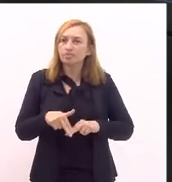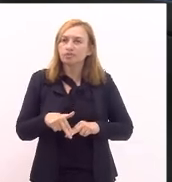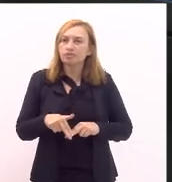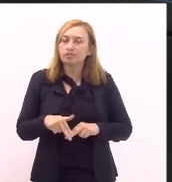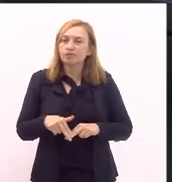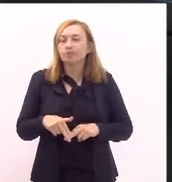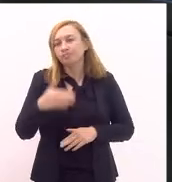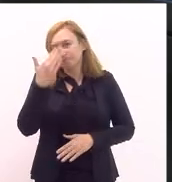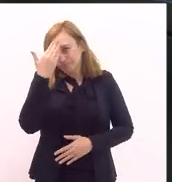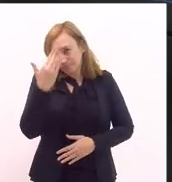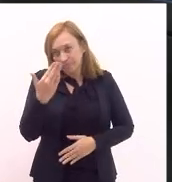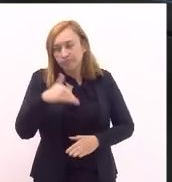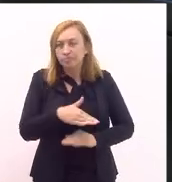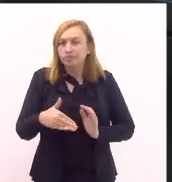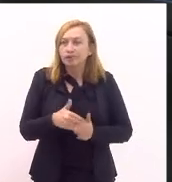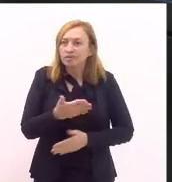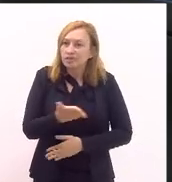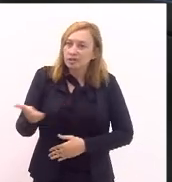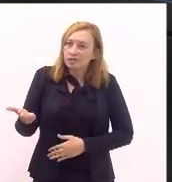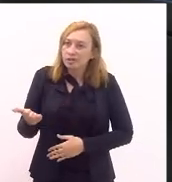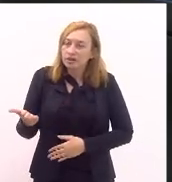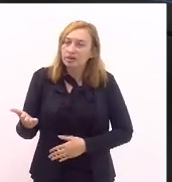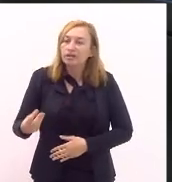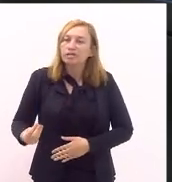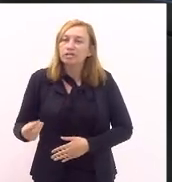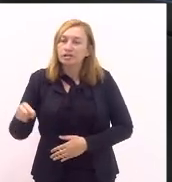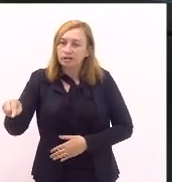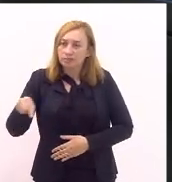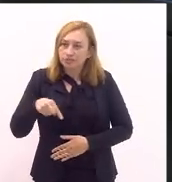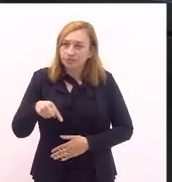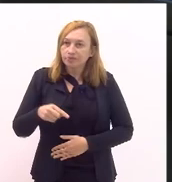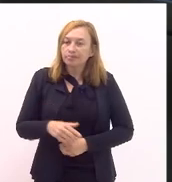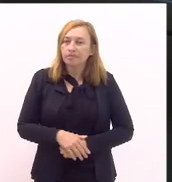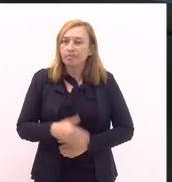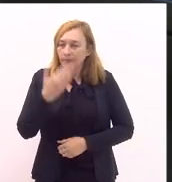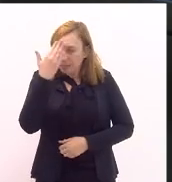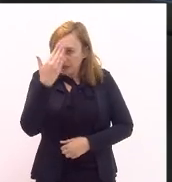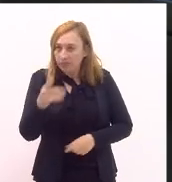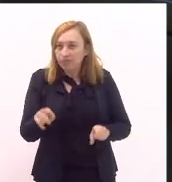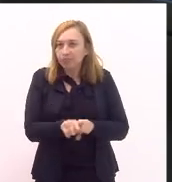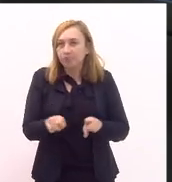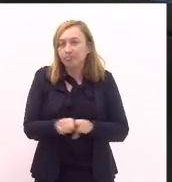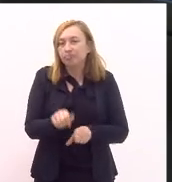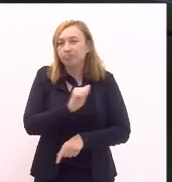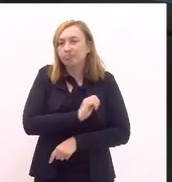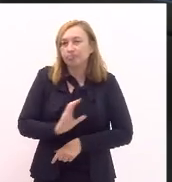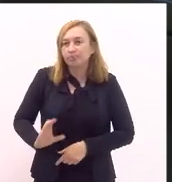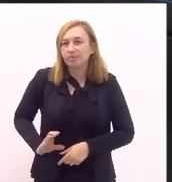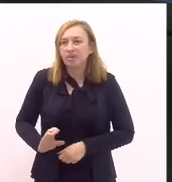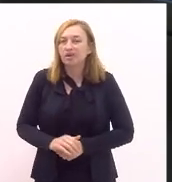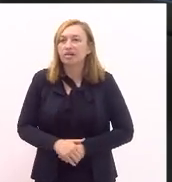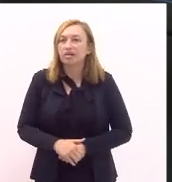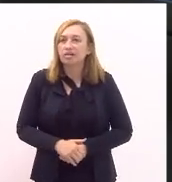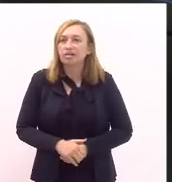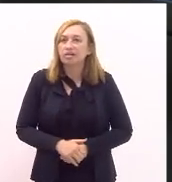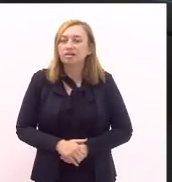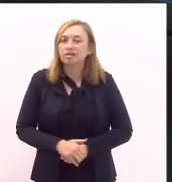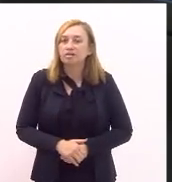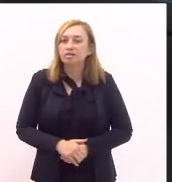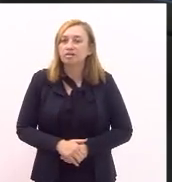gente eu agradeço a todos vocês que aquele eram Agradeço também um André e